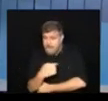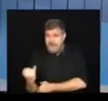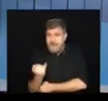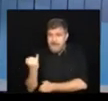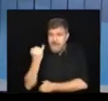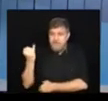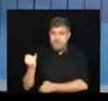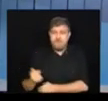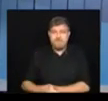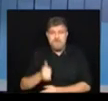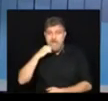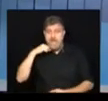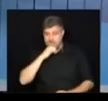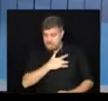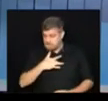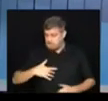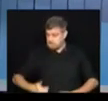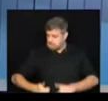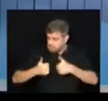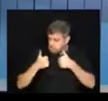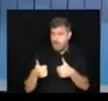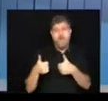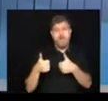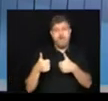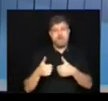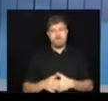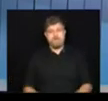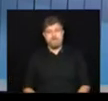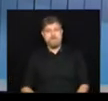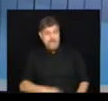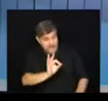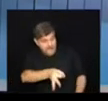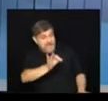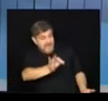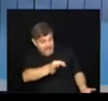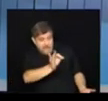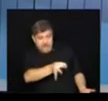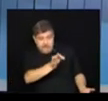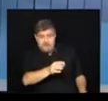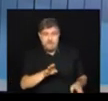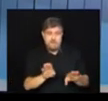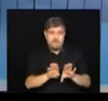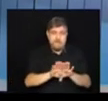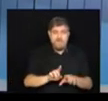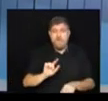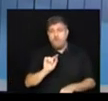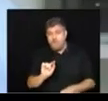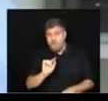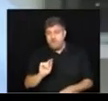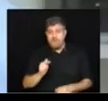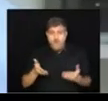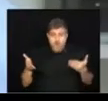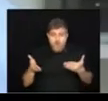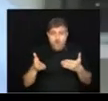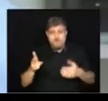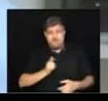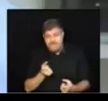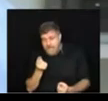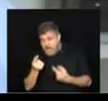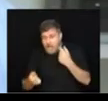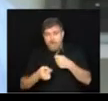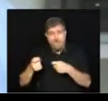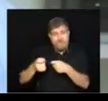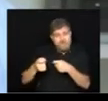estar em condições, né, de saúde. Exatamente, Gabriel. Tanto é que hoje alguns colegas